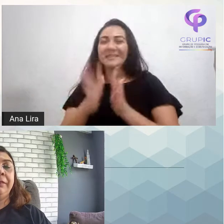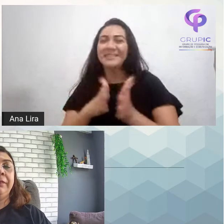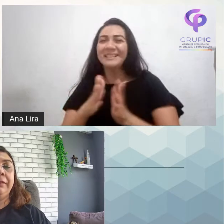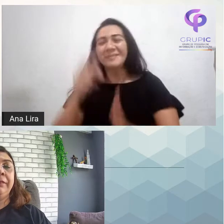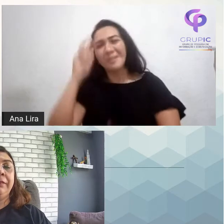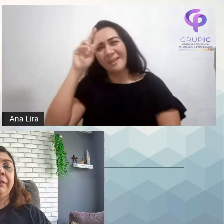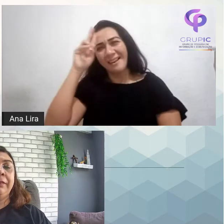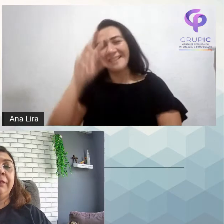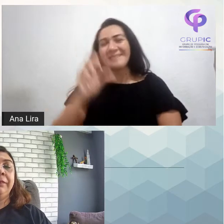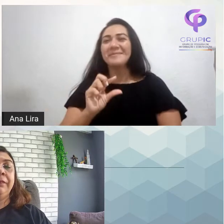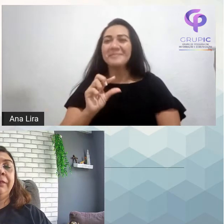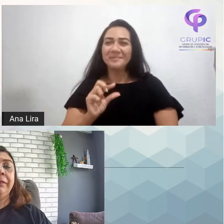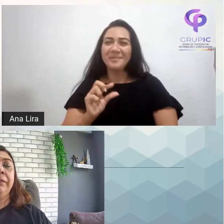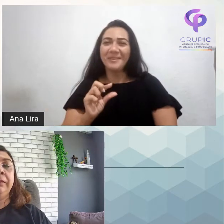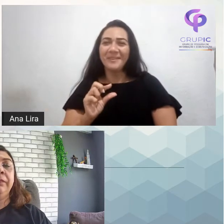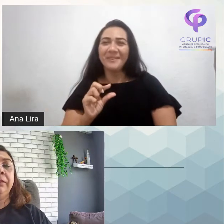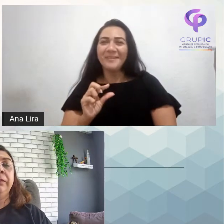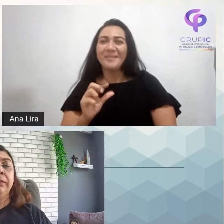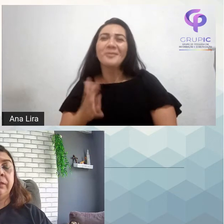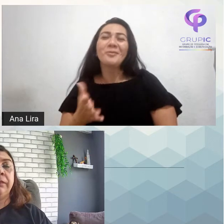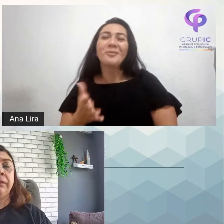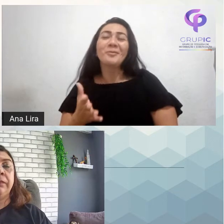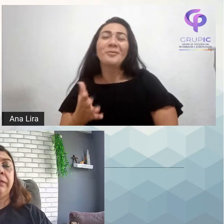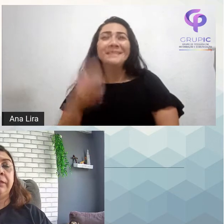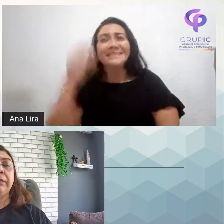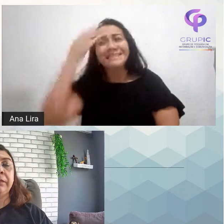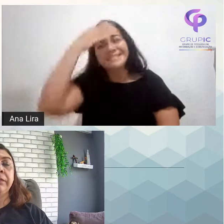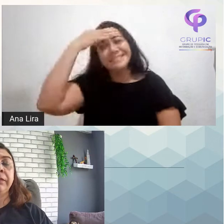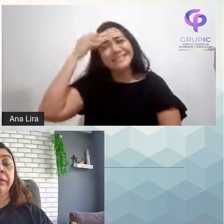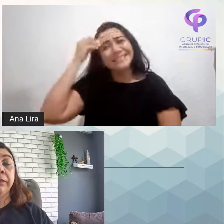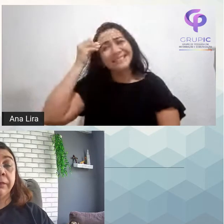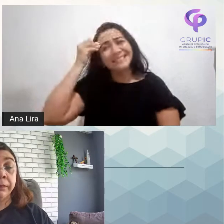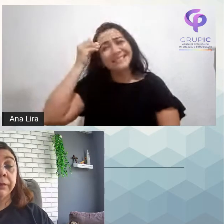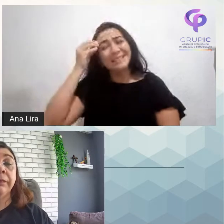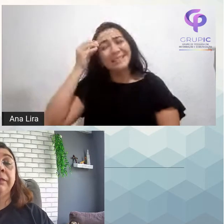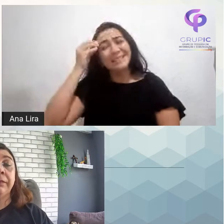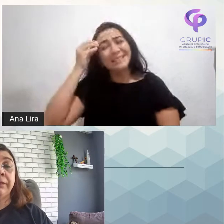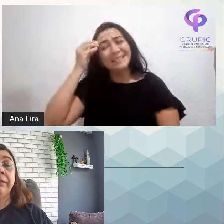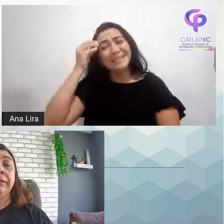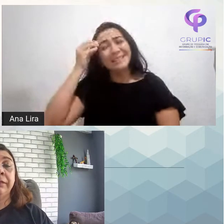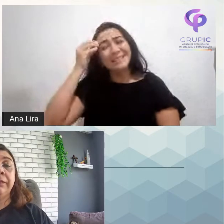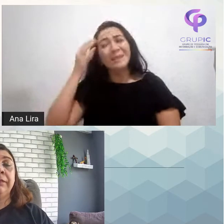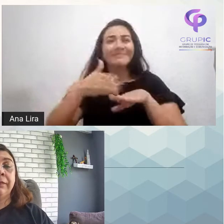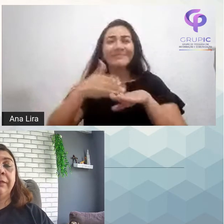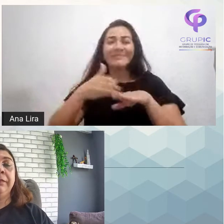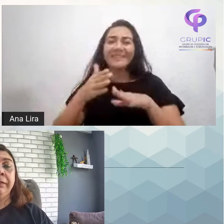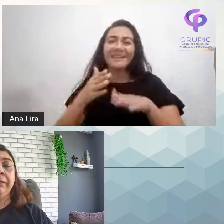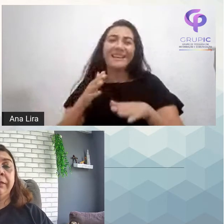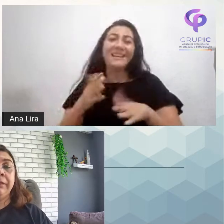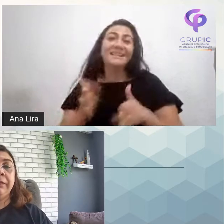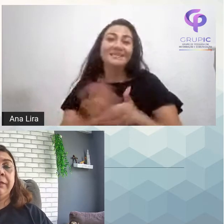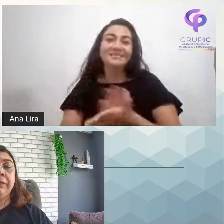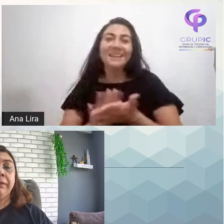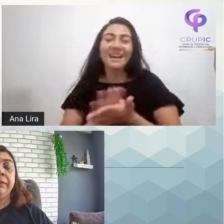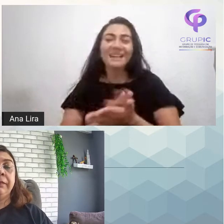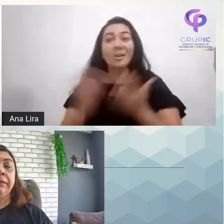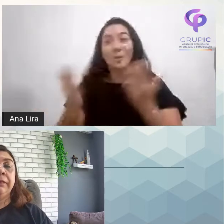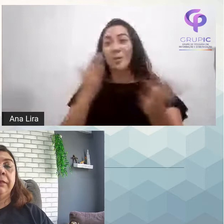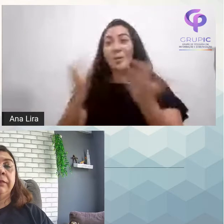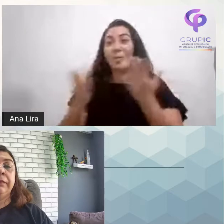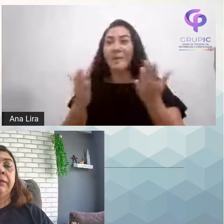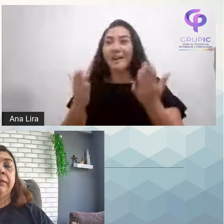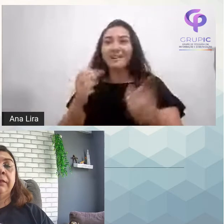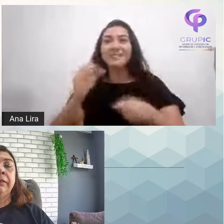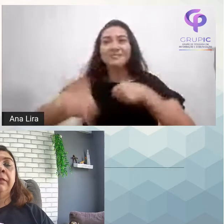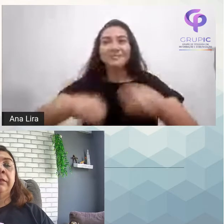perdi muita coisa. É a mesma coisa que andar de bicicleta ou falar inglês. Libras é a mesma coisa. Então, eu sei que